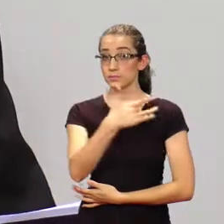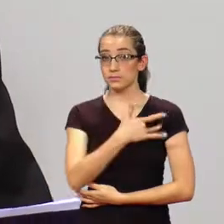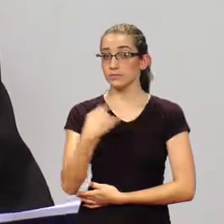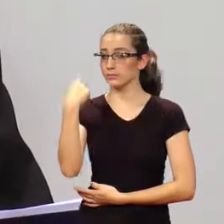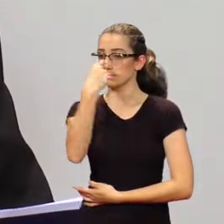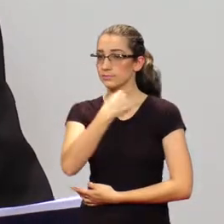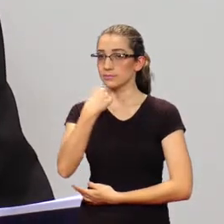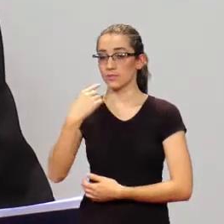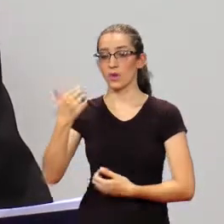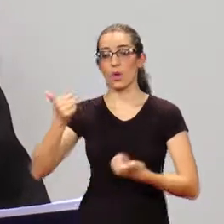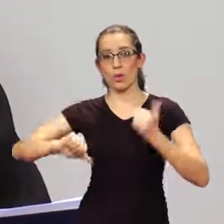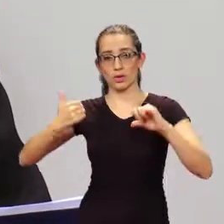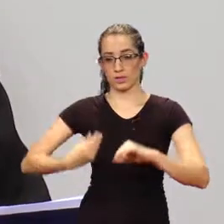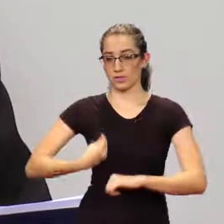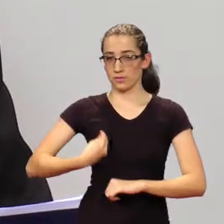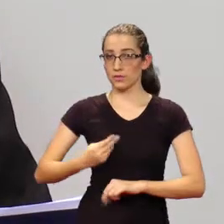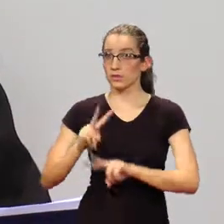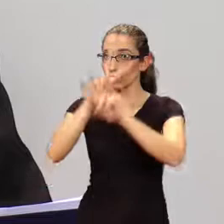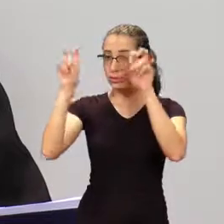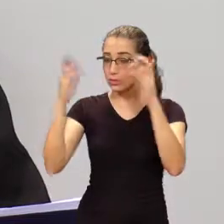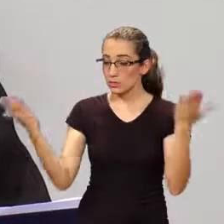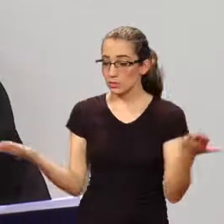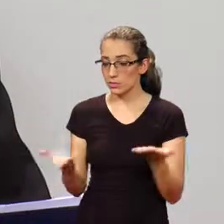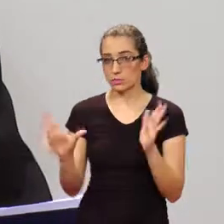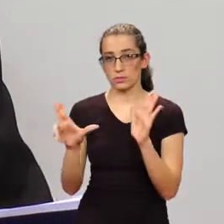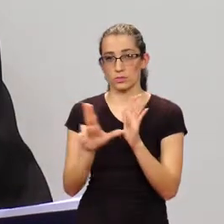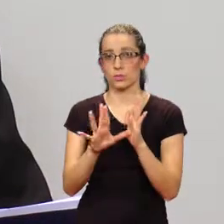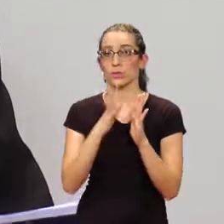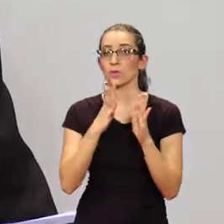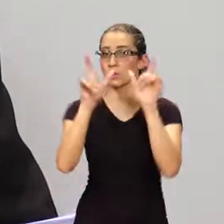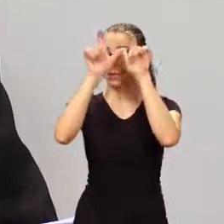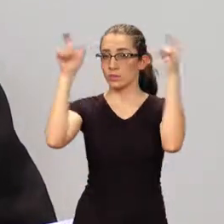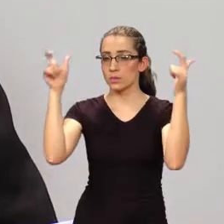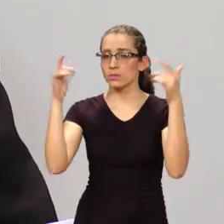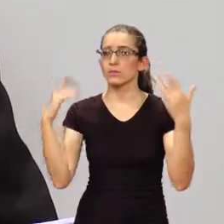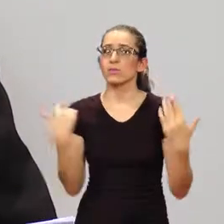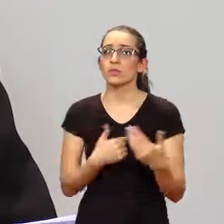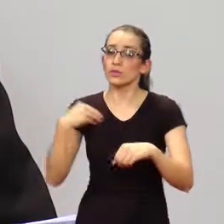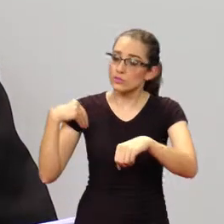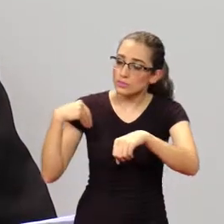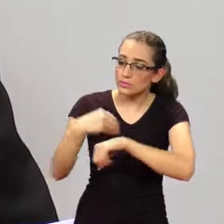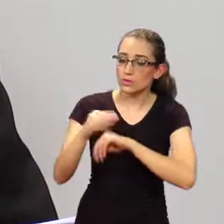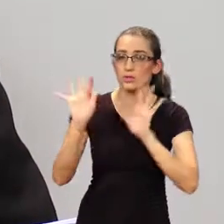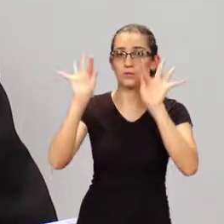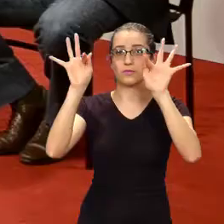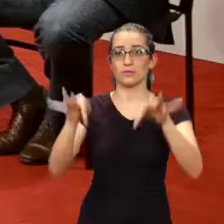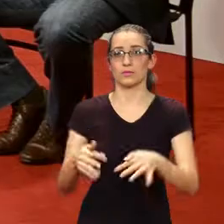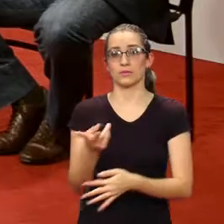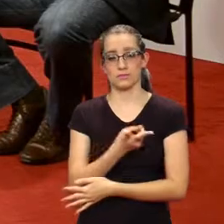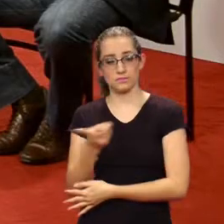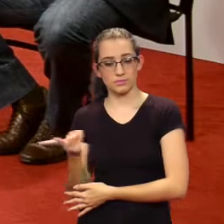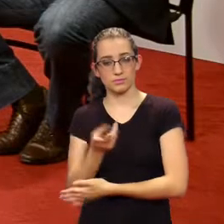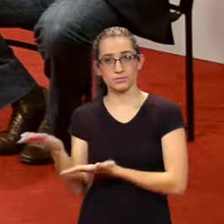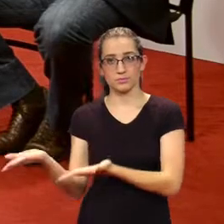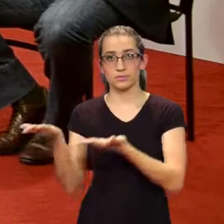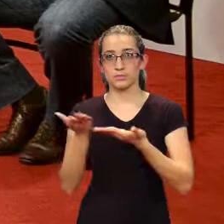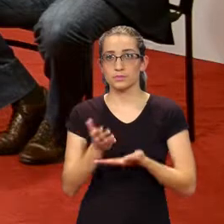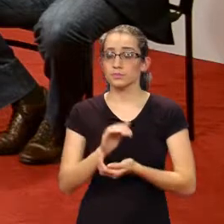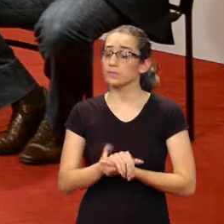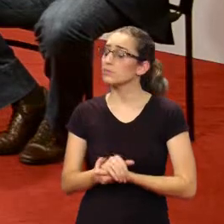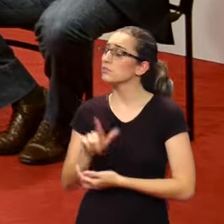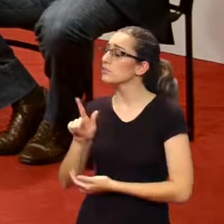Saúde bucal e qualidade de vida é o tema do Ubra Conhecimento desta semana. E nós vamos agora para o recado final dos